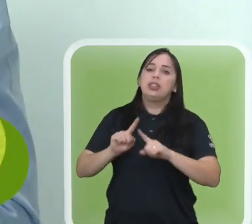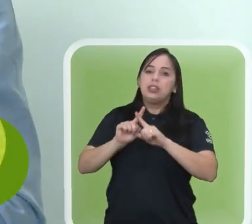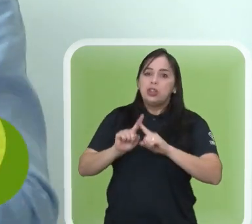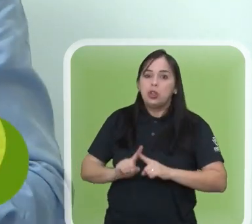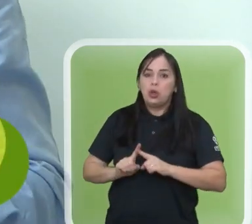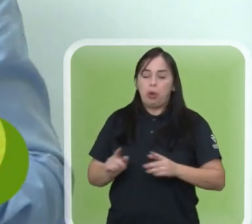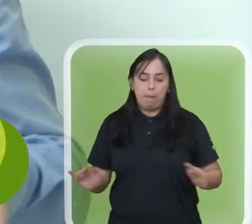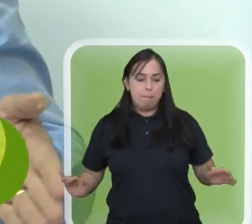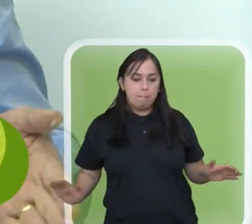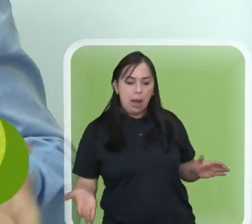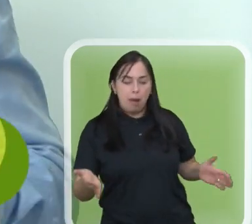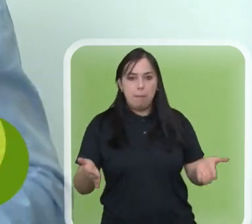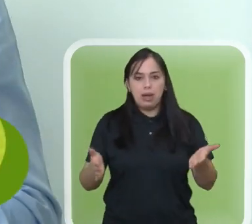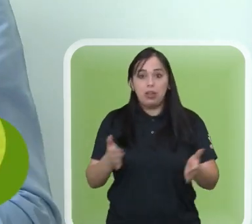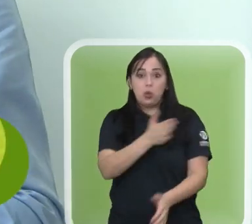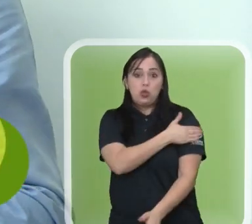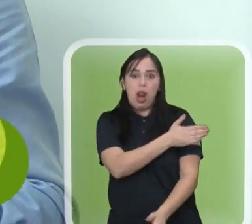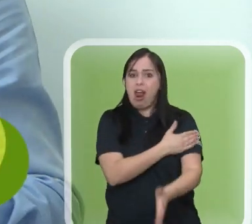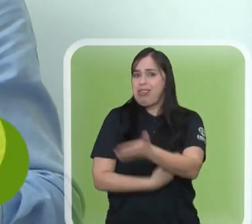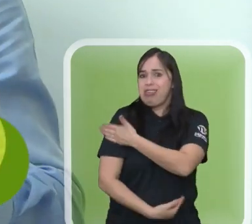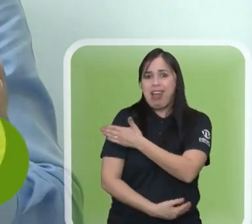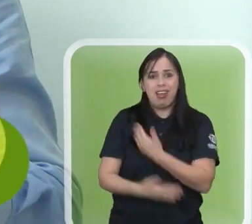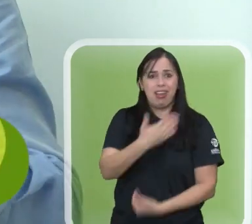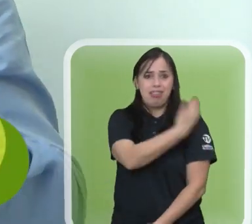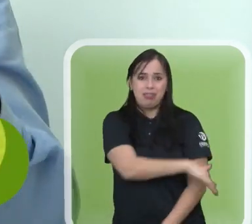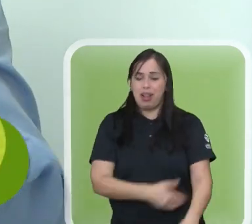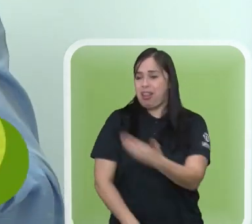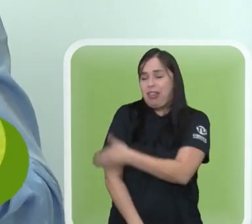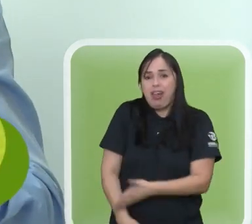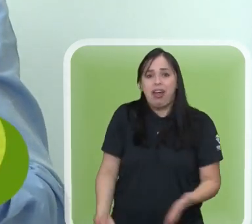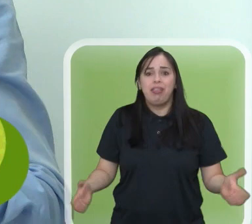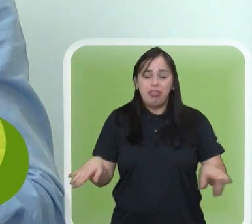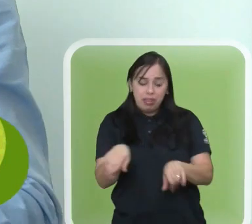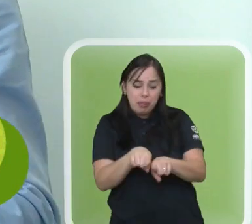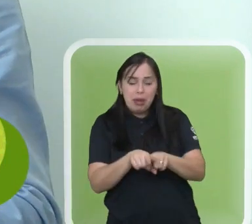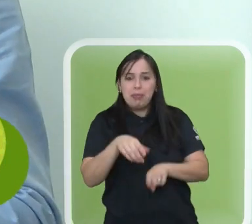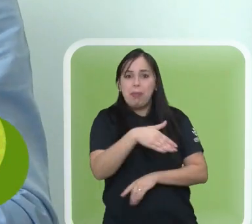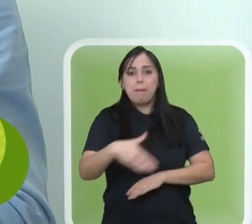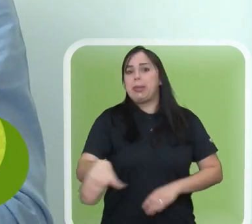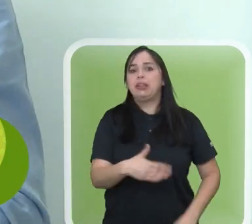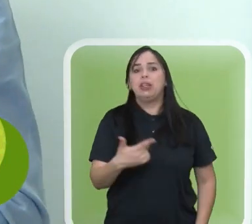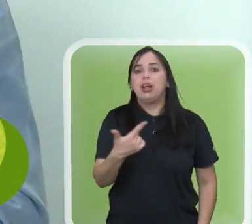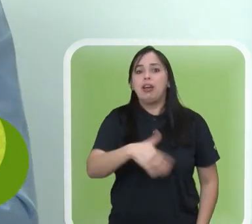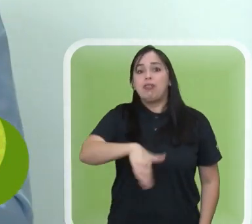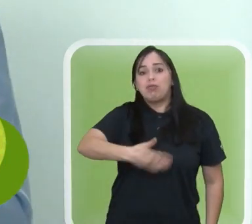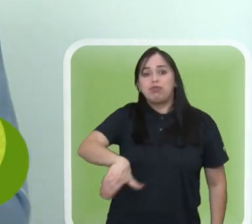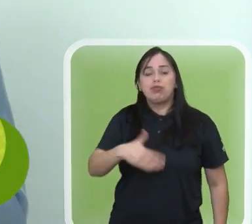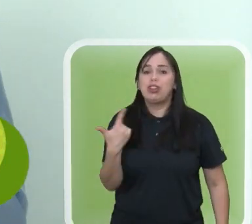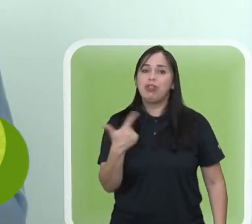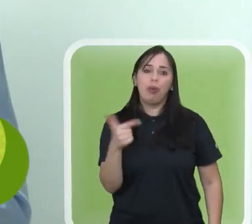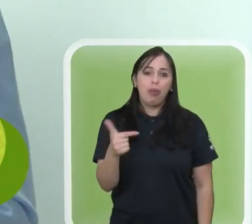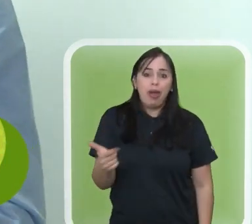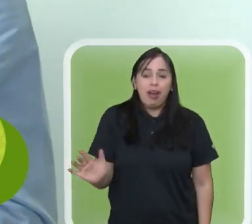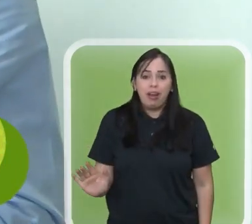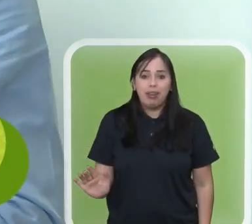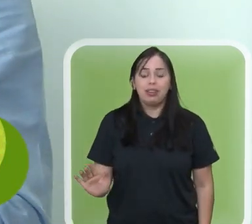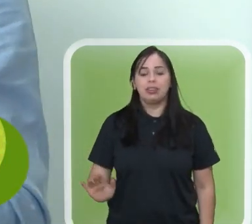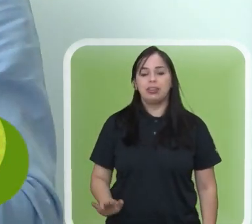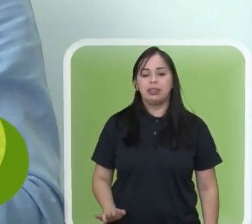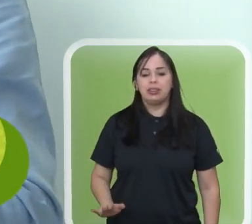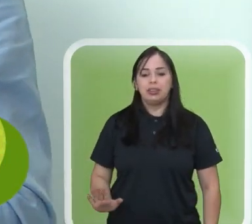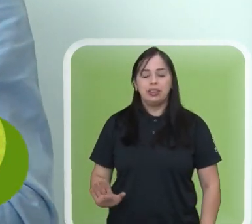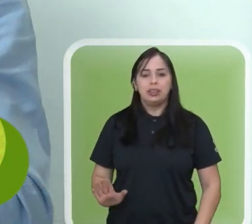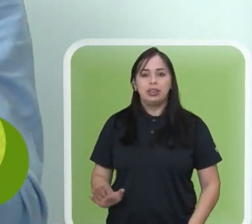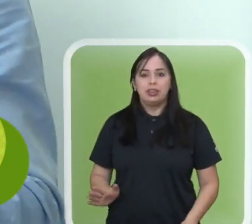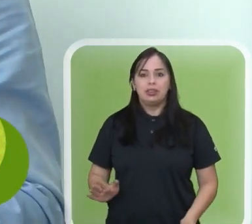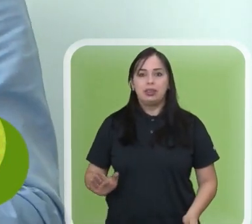de fundo. Tinha, os laterais desciam pouco. Nossos atacantes não faziam esse papel. Quem que ainda sobressaiu muito foi o nosso